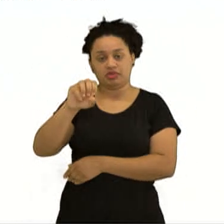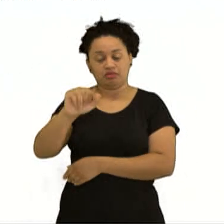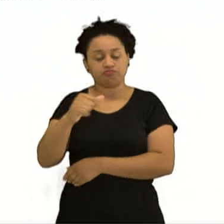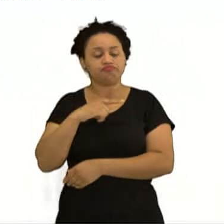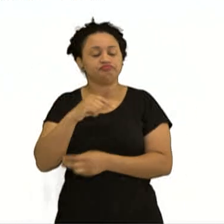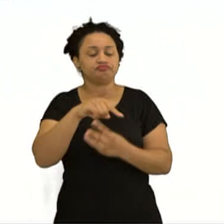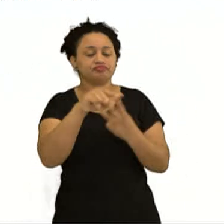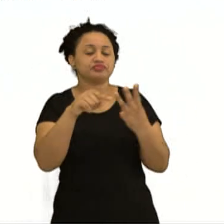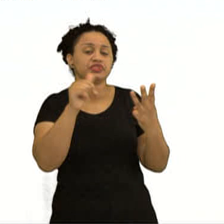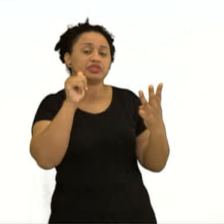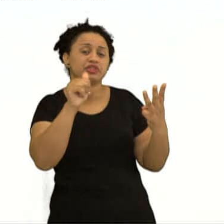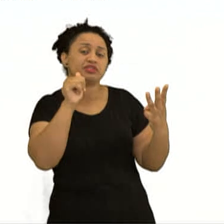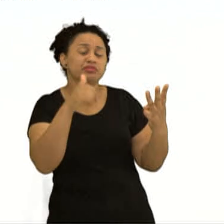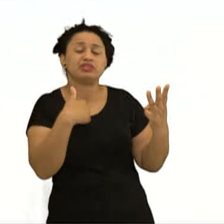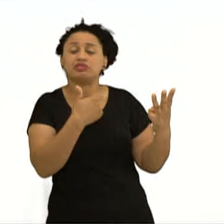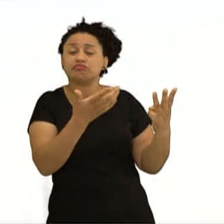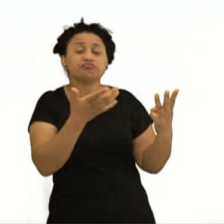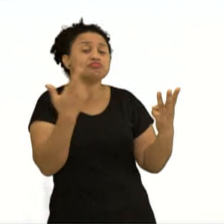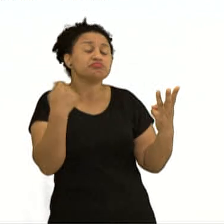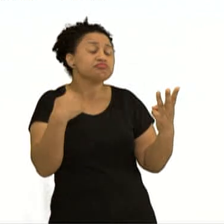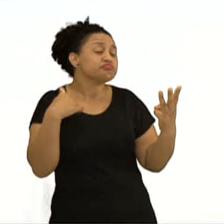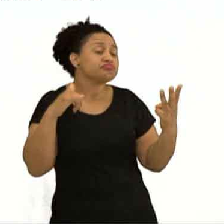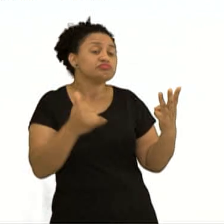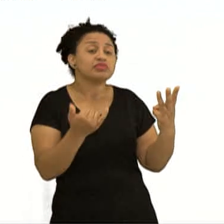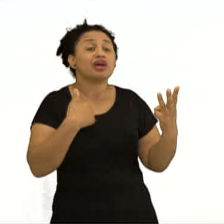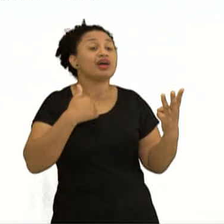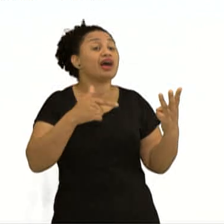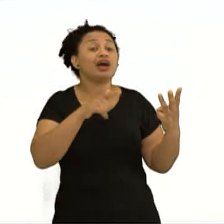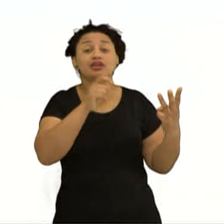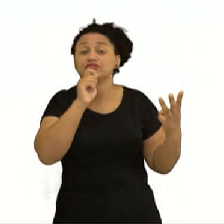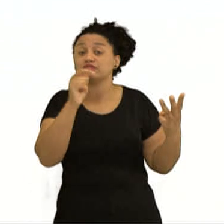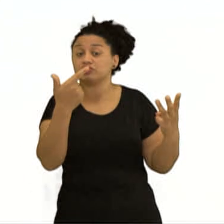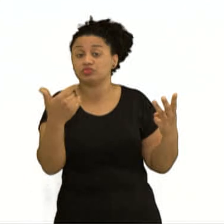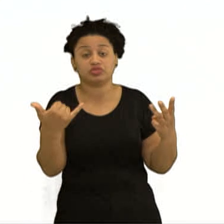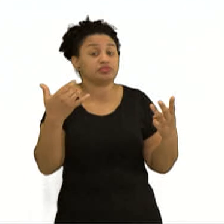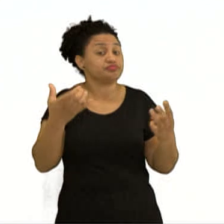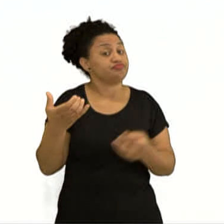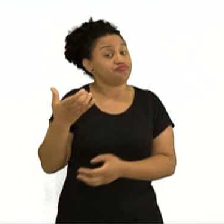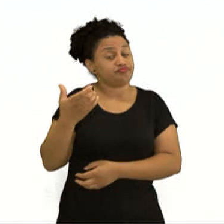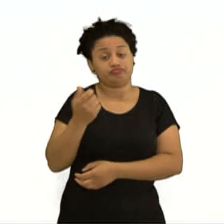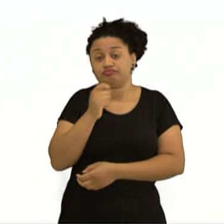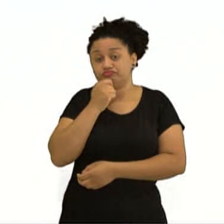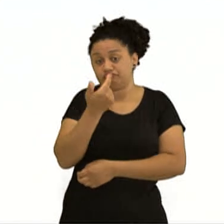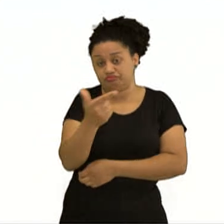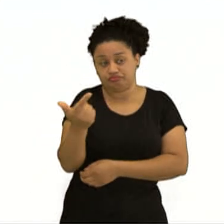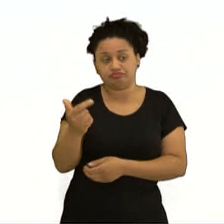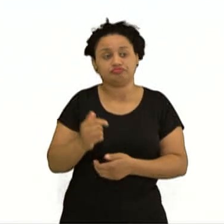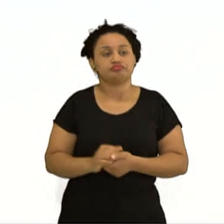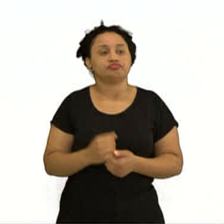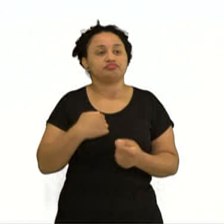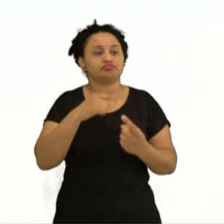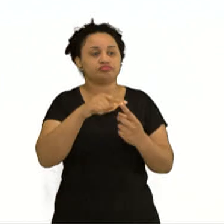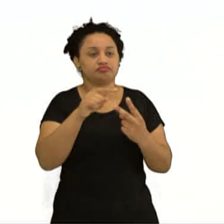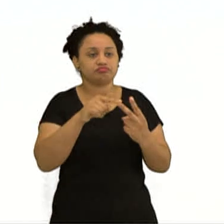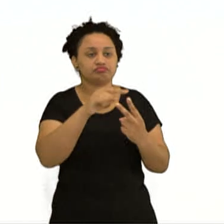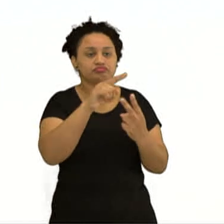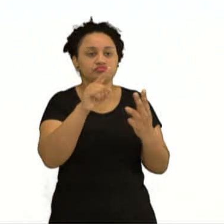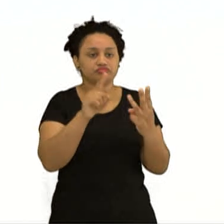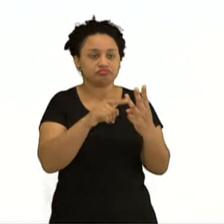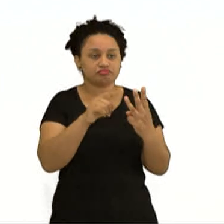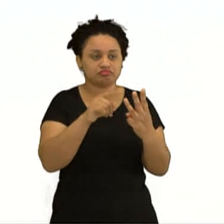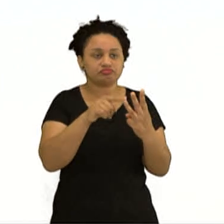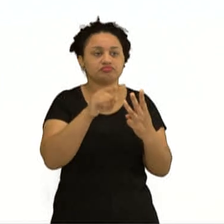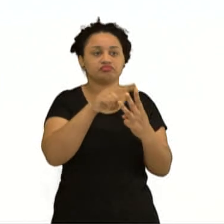precisam ser entretidas antes da invenção do smartphone. As irmãs Lauren, Edith